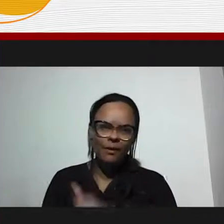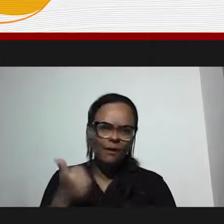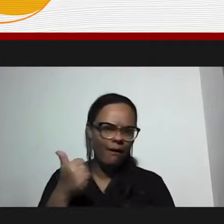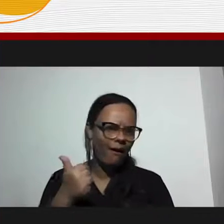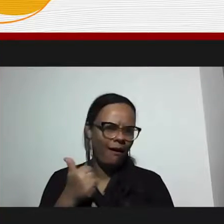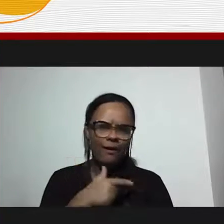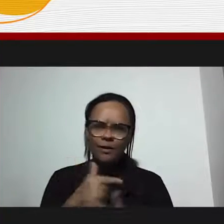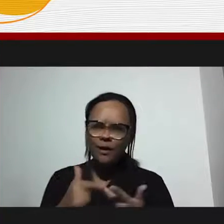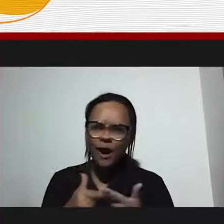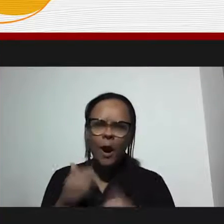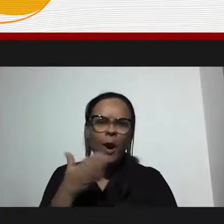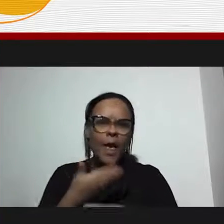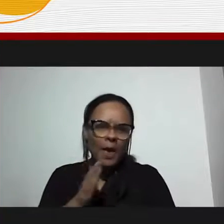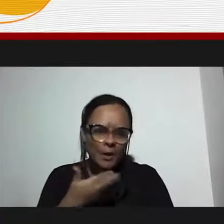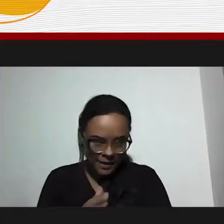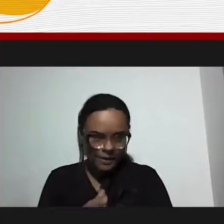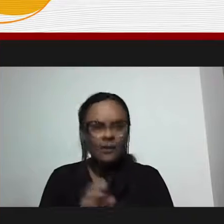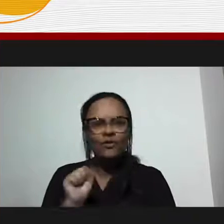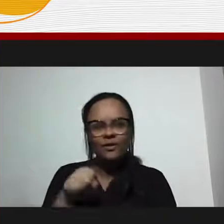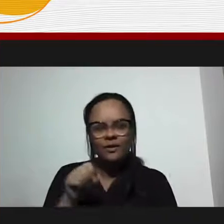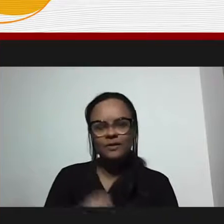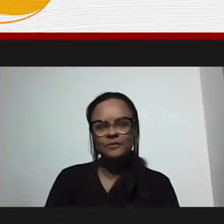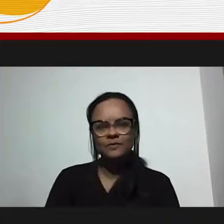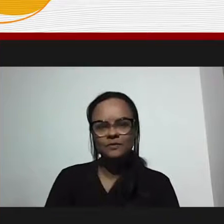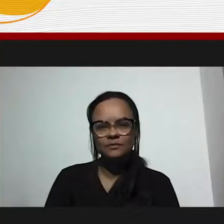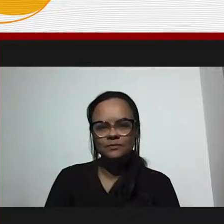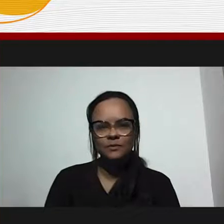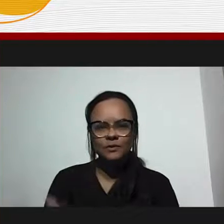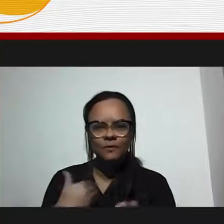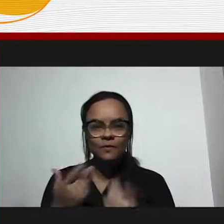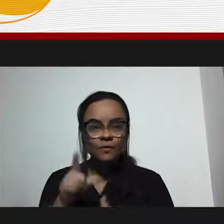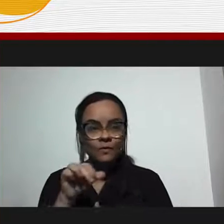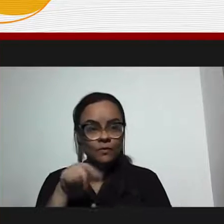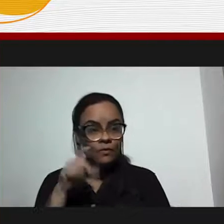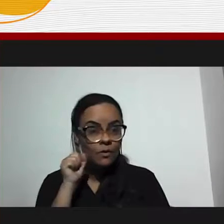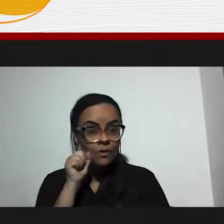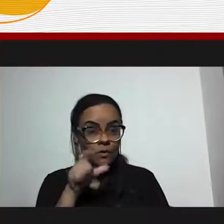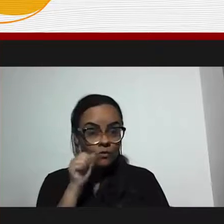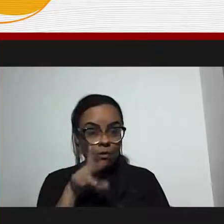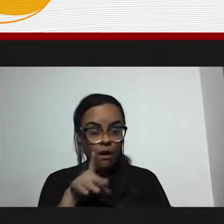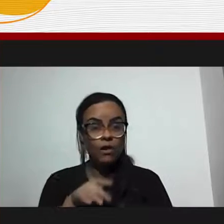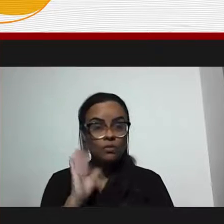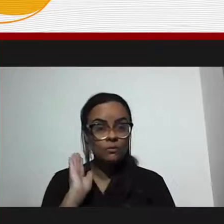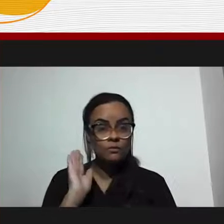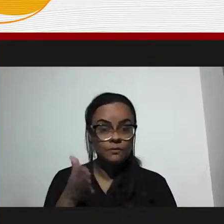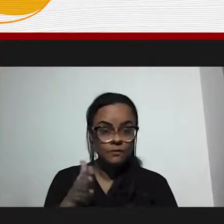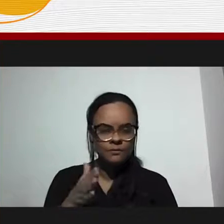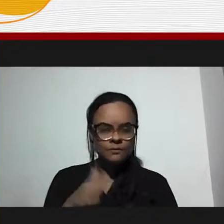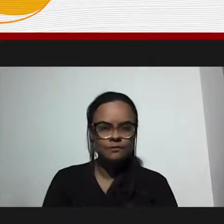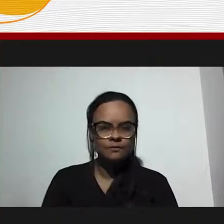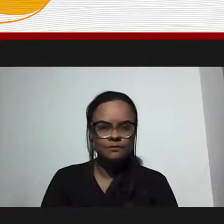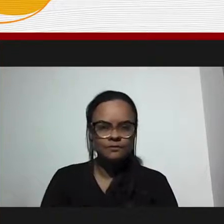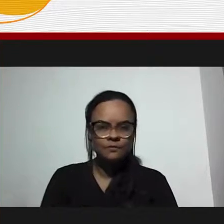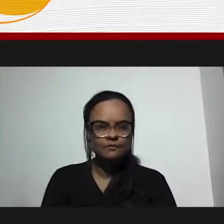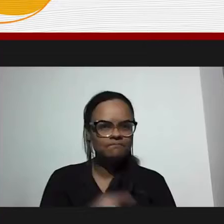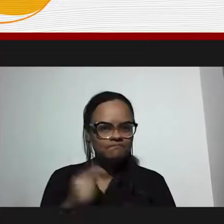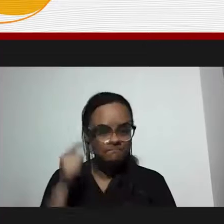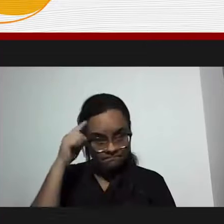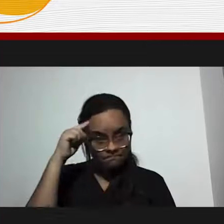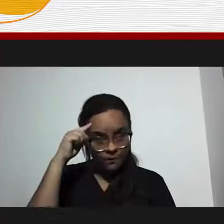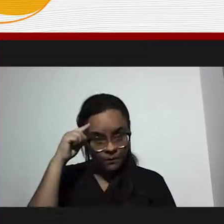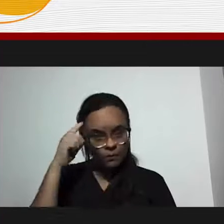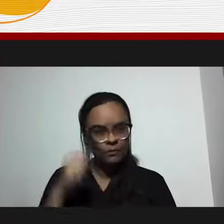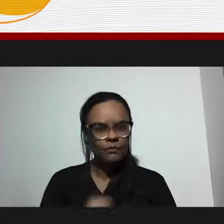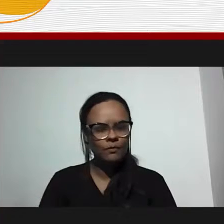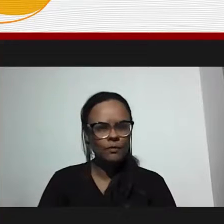Olimpíadas, algumas coisas, mas pratico esportes. Estava comentando com a Luciana que hoje, por exemplo, foi um dos dias que eu estou vindo do